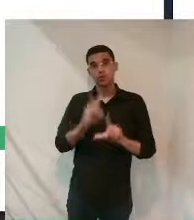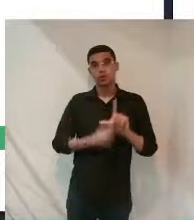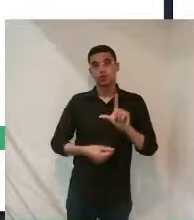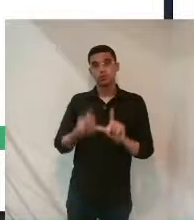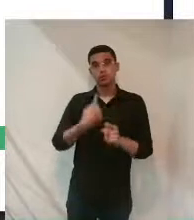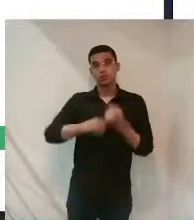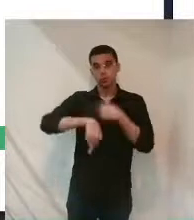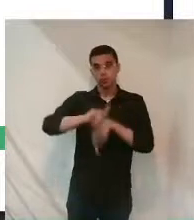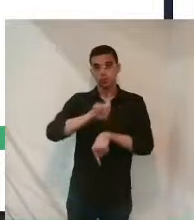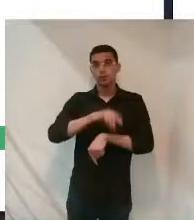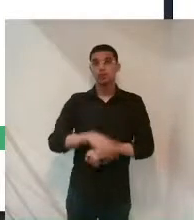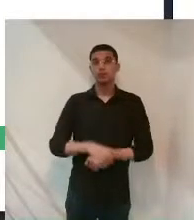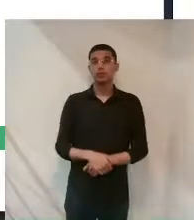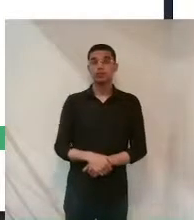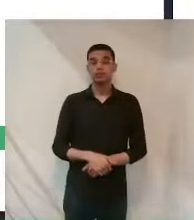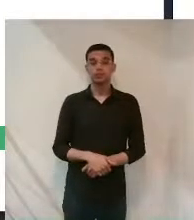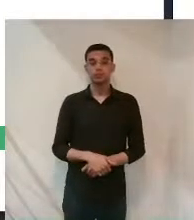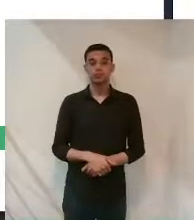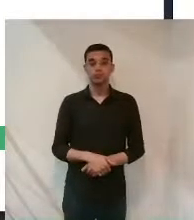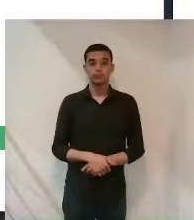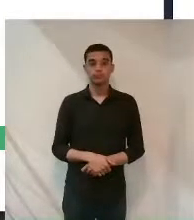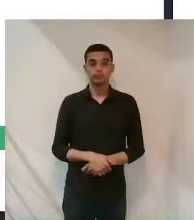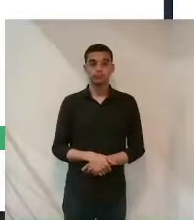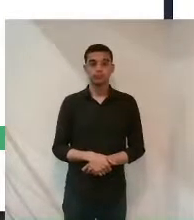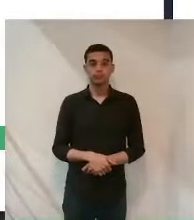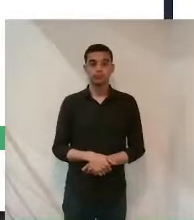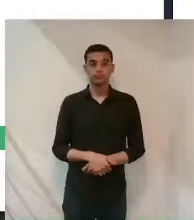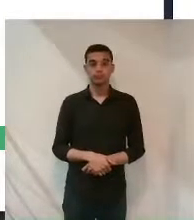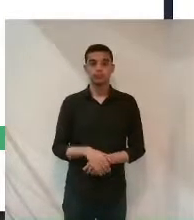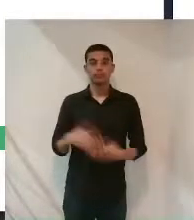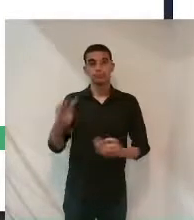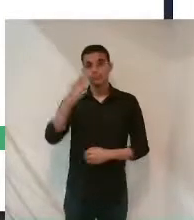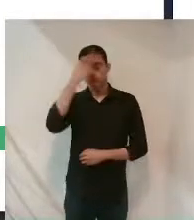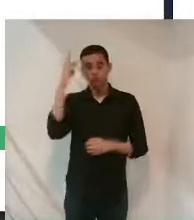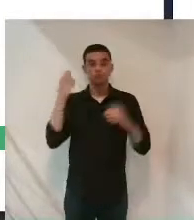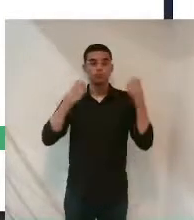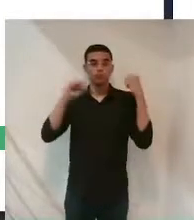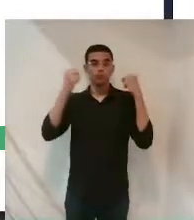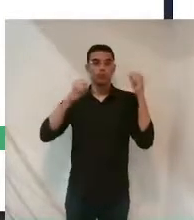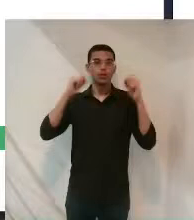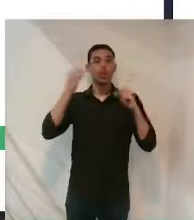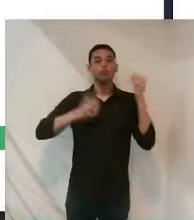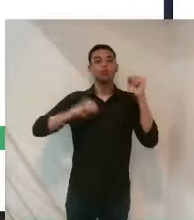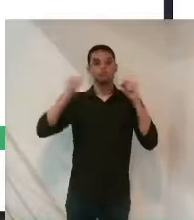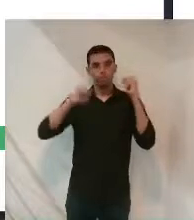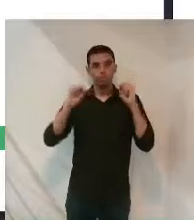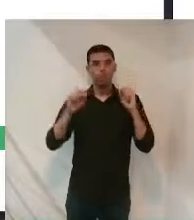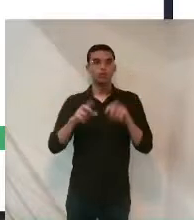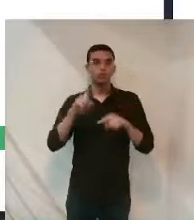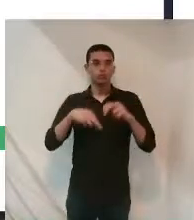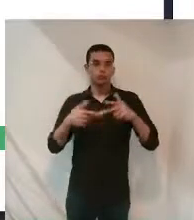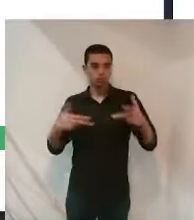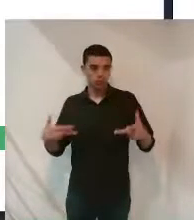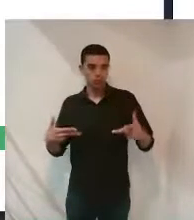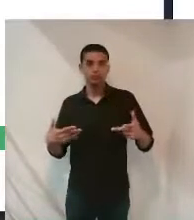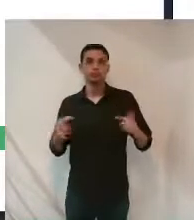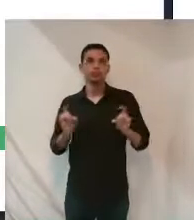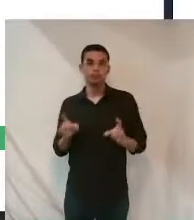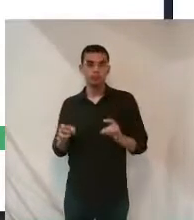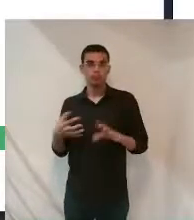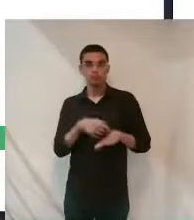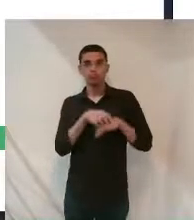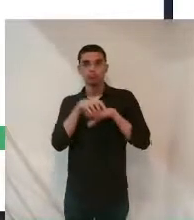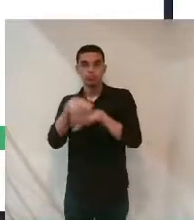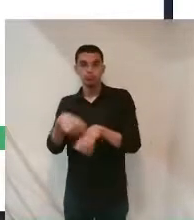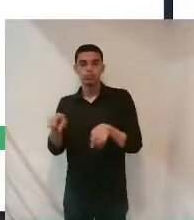duas, de fabricantes, importadores, distribuidores e comerciantes, com a finalidade